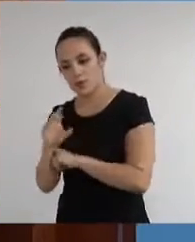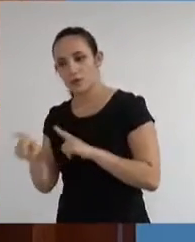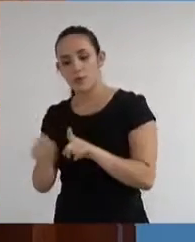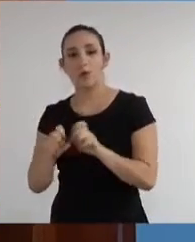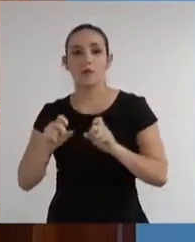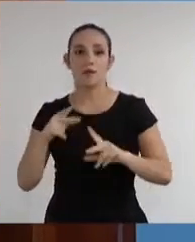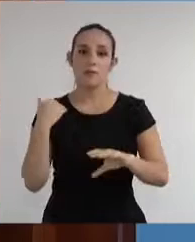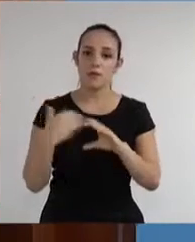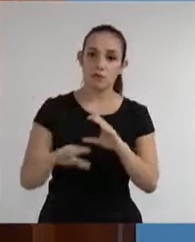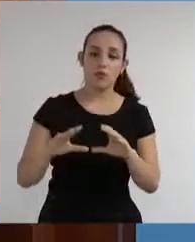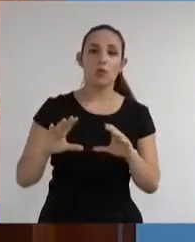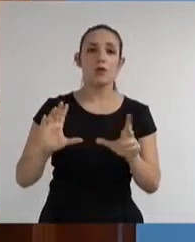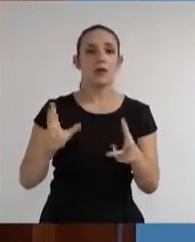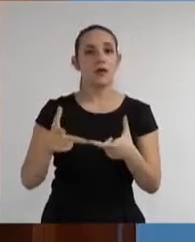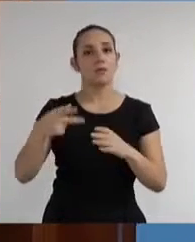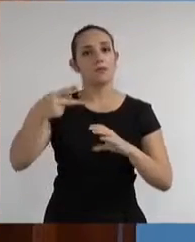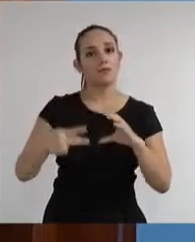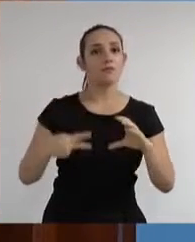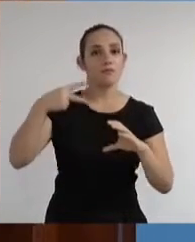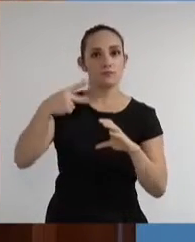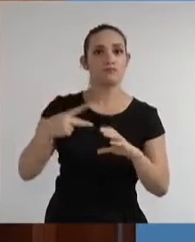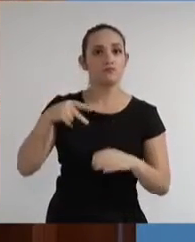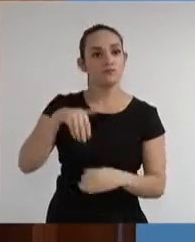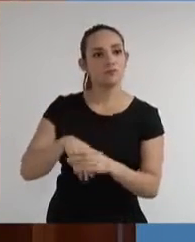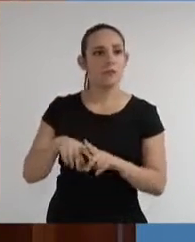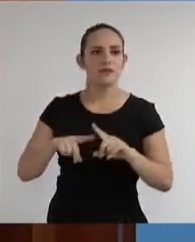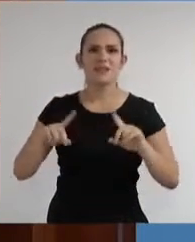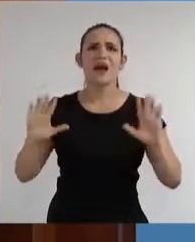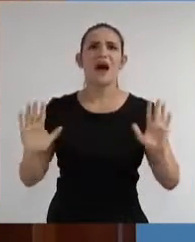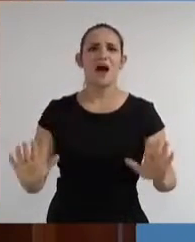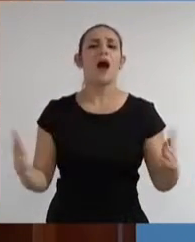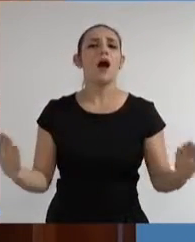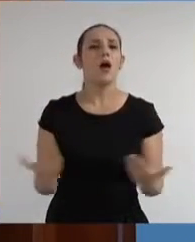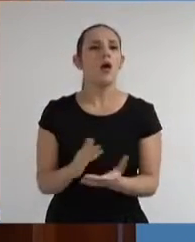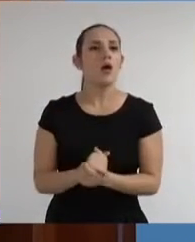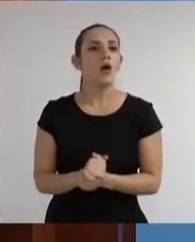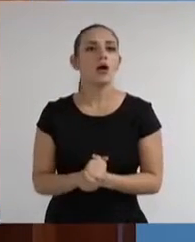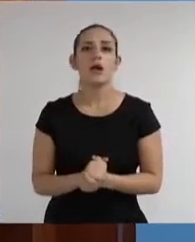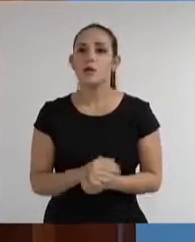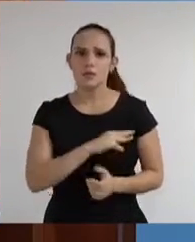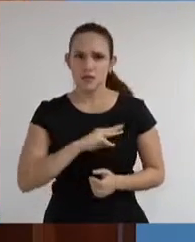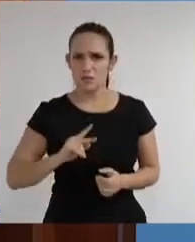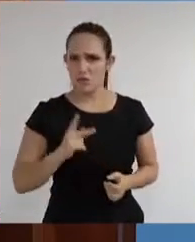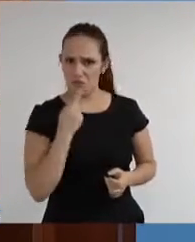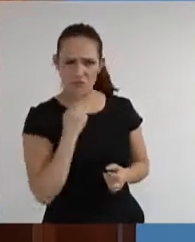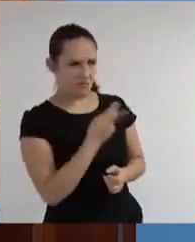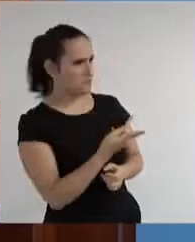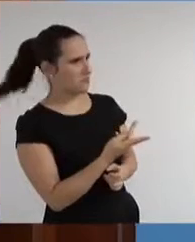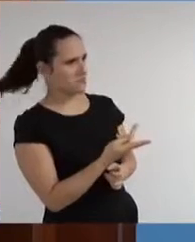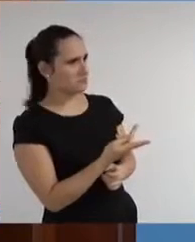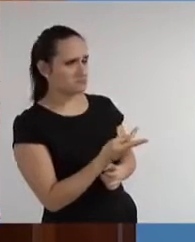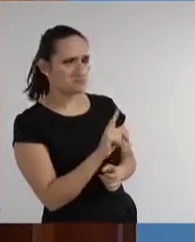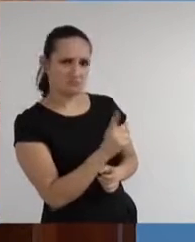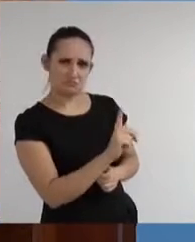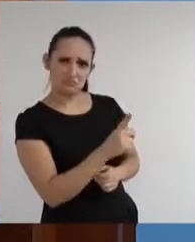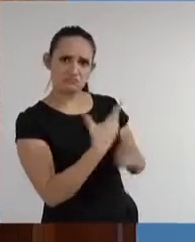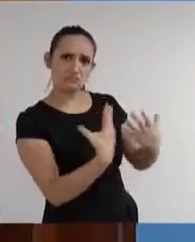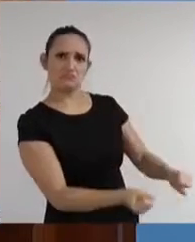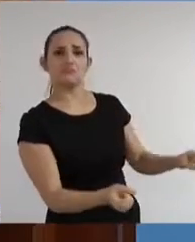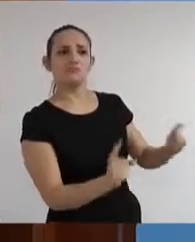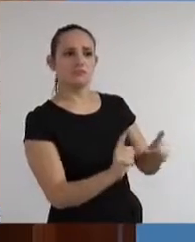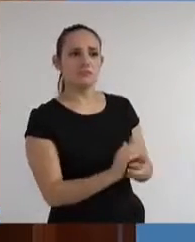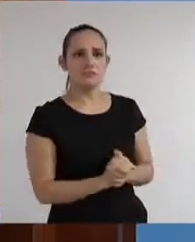Vereadores, e aí, obviamente, que agora tem uma ameaça, a Câmara de Vereadores sendo ameaçada pelo Ministério Público,